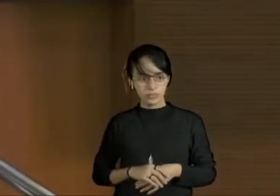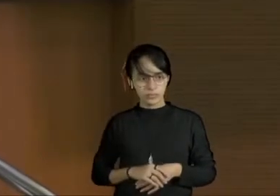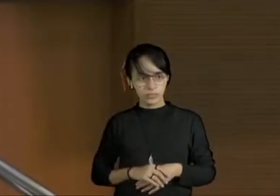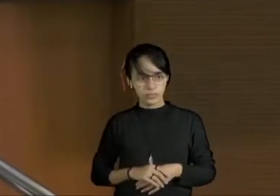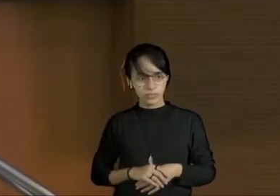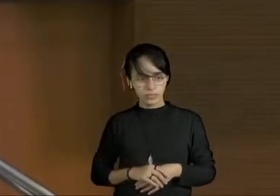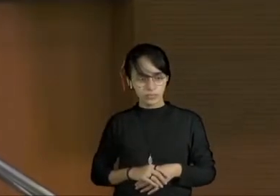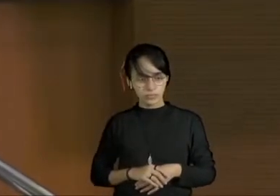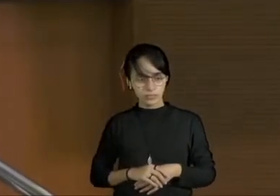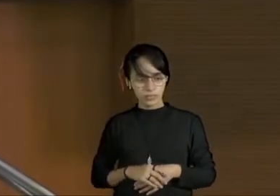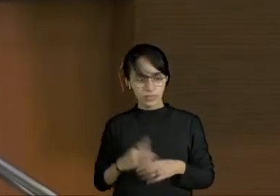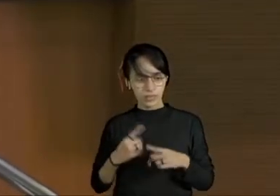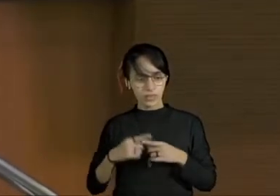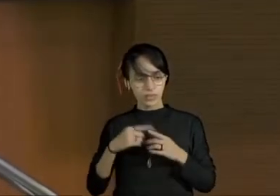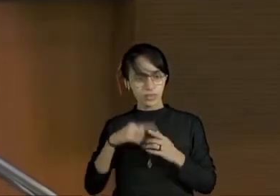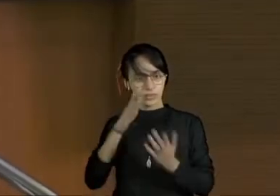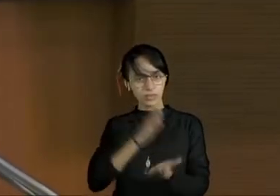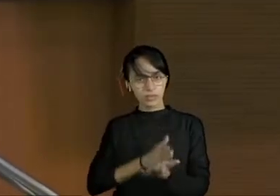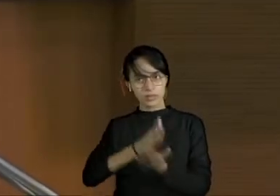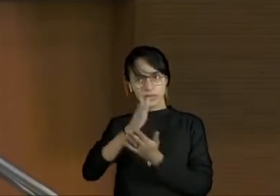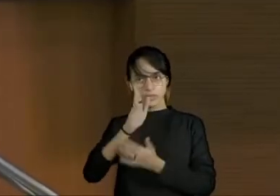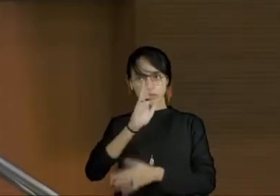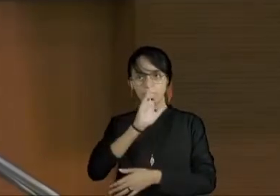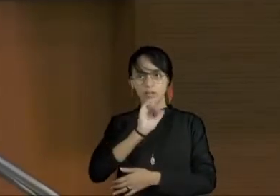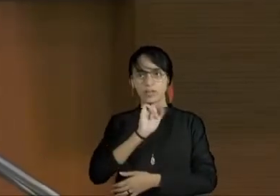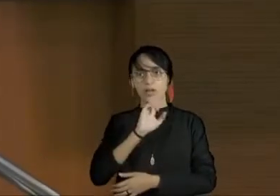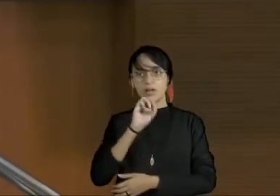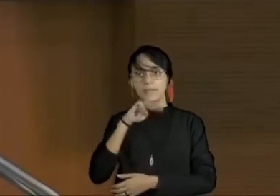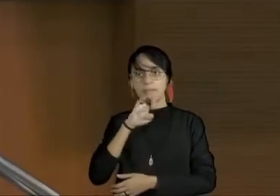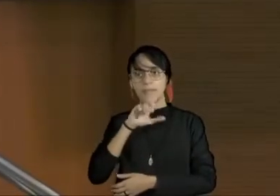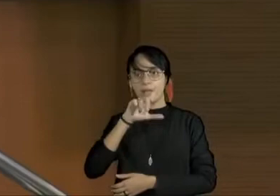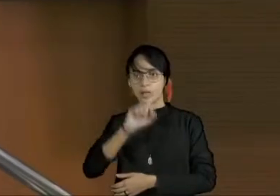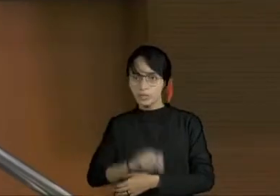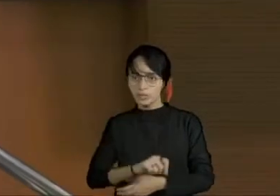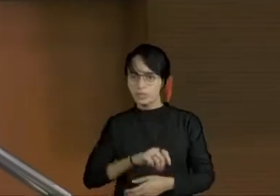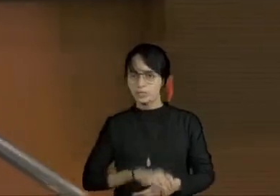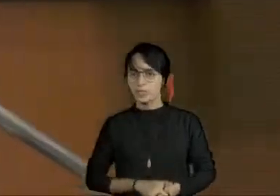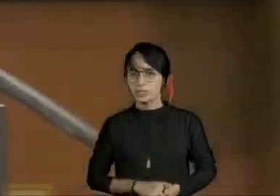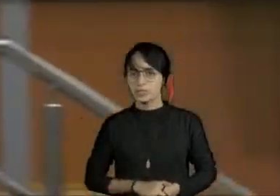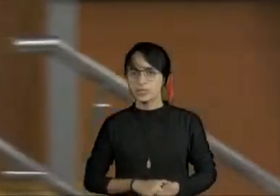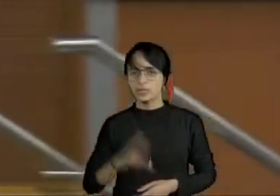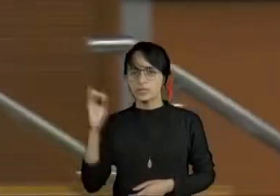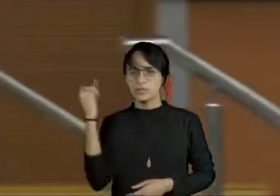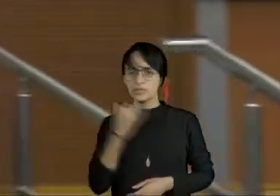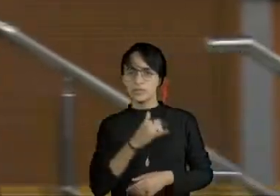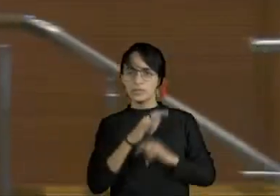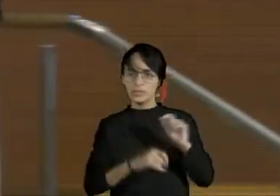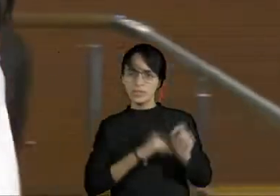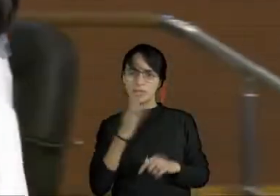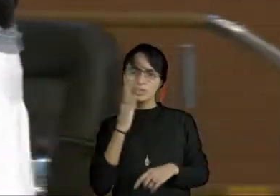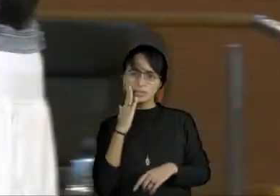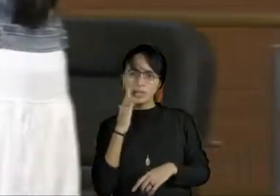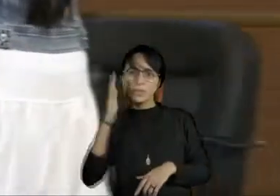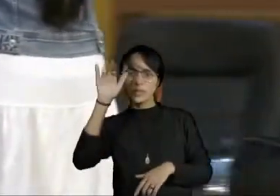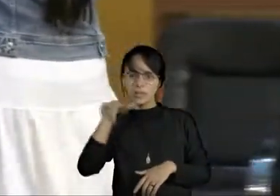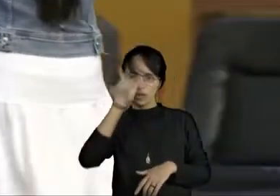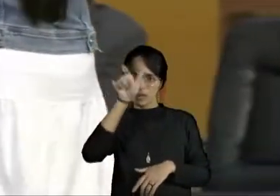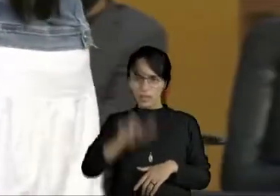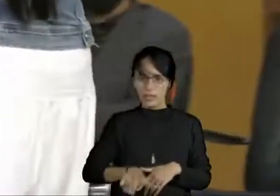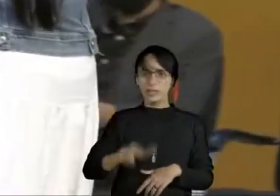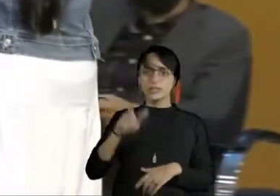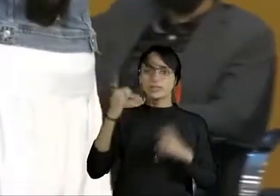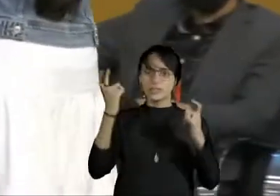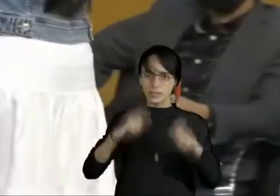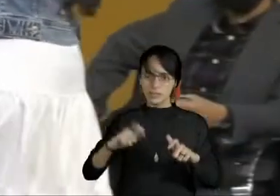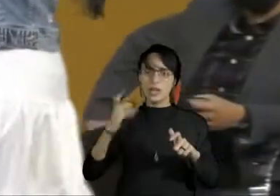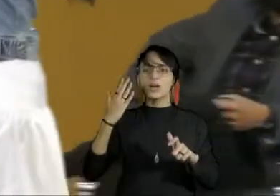ela está indo em direção ao Carmelo, onde está o profeta Eliseu. Deus falou comigo isso. Deus disse assim para mim: ela sabe quem ele é, sabe aonde ele está